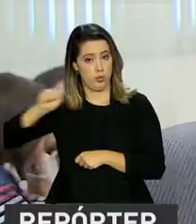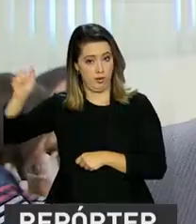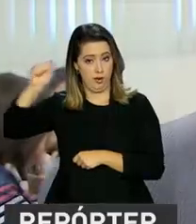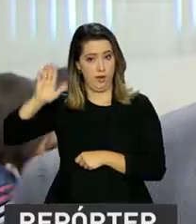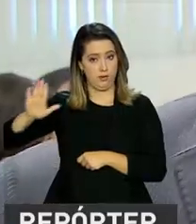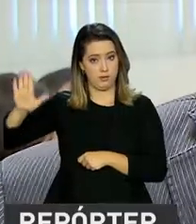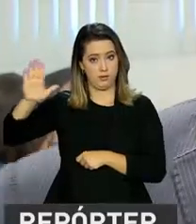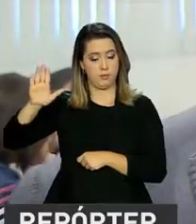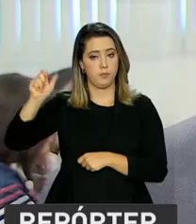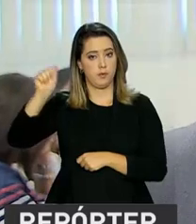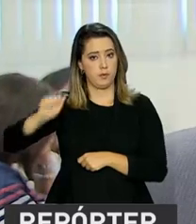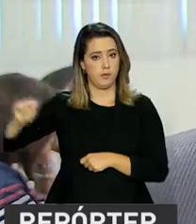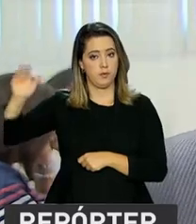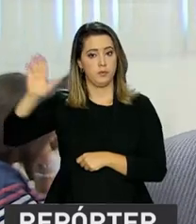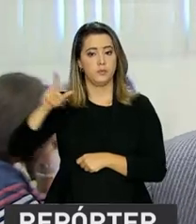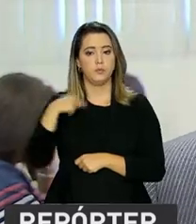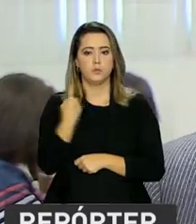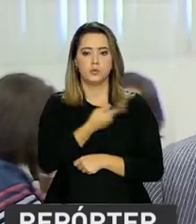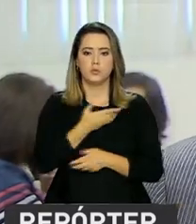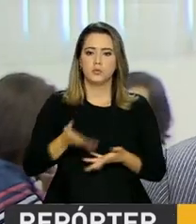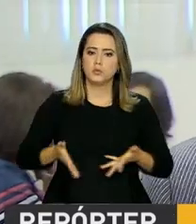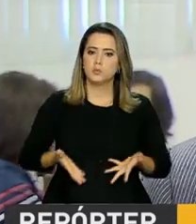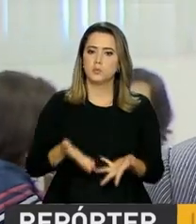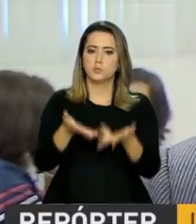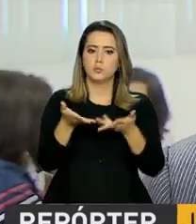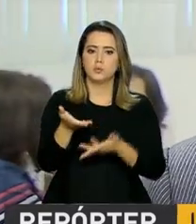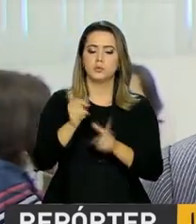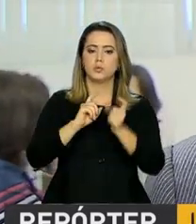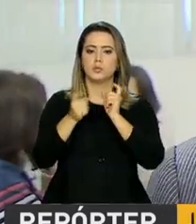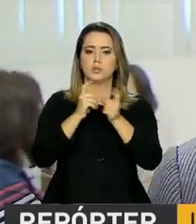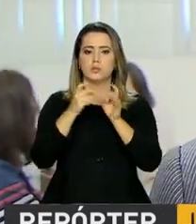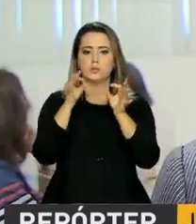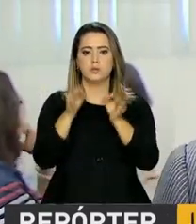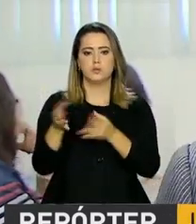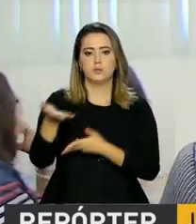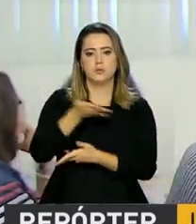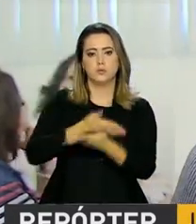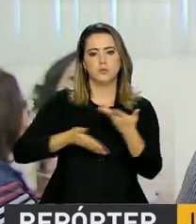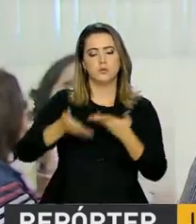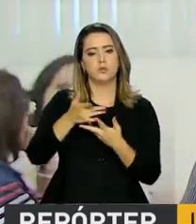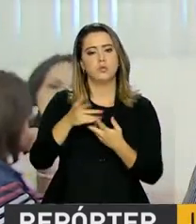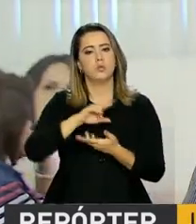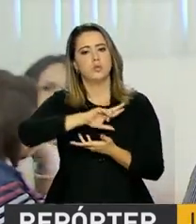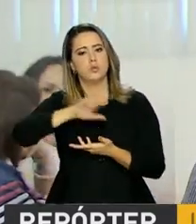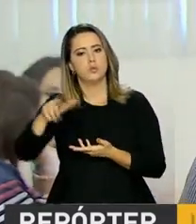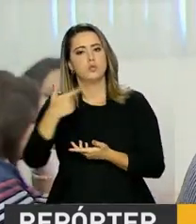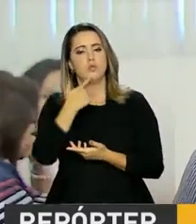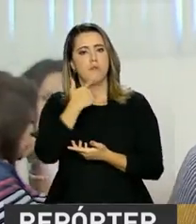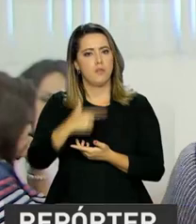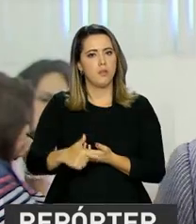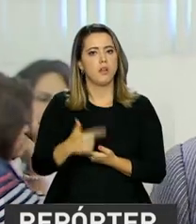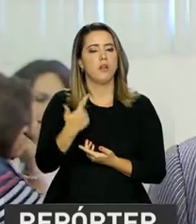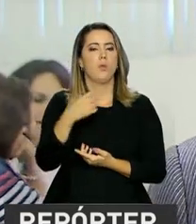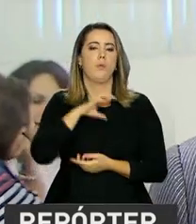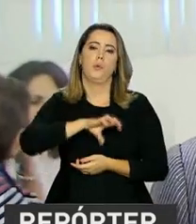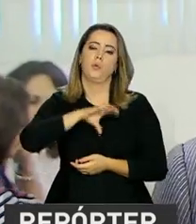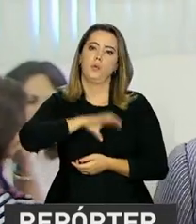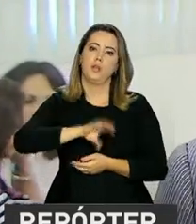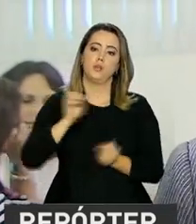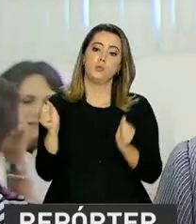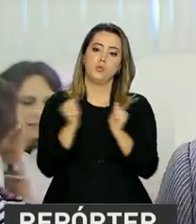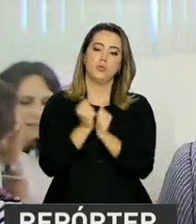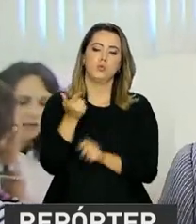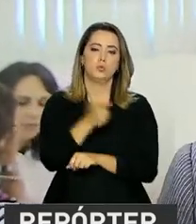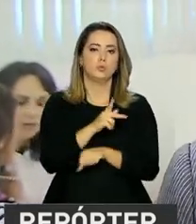o que a gente quer promover uma gestão efetivamente multilateral do idioma então a gente quer trabalhar junto com os demais países